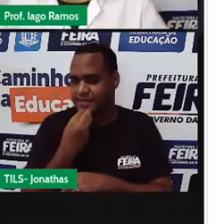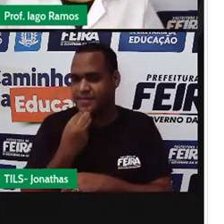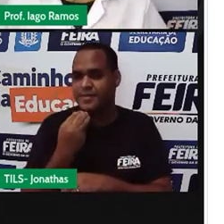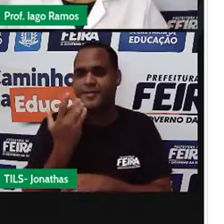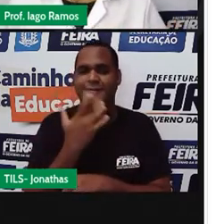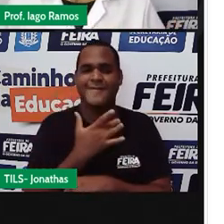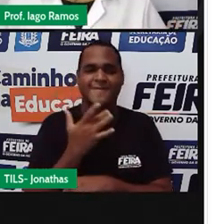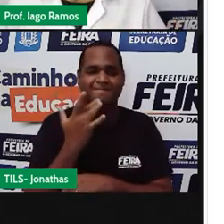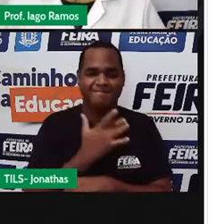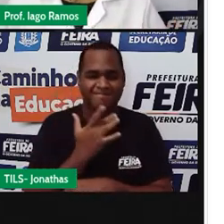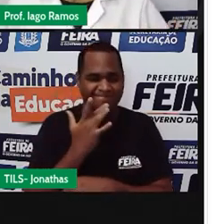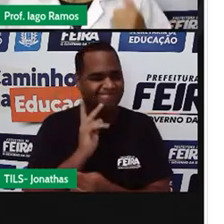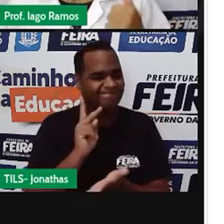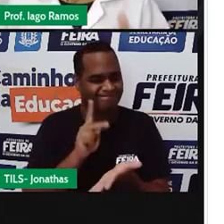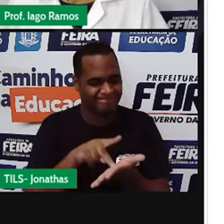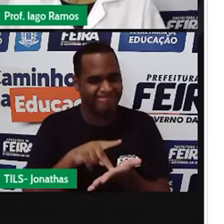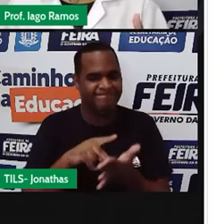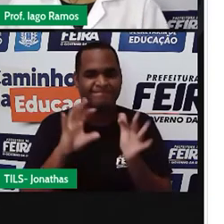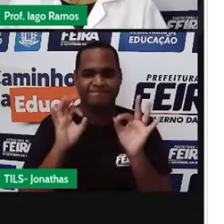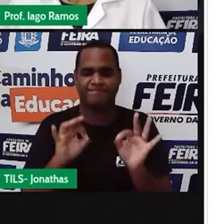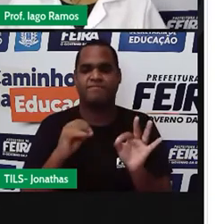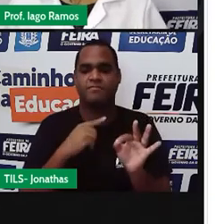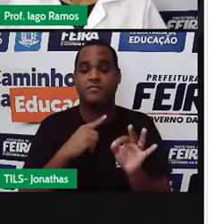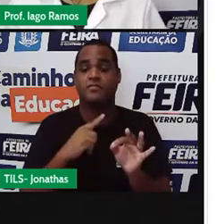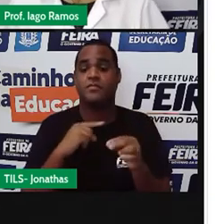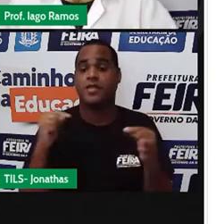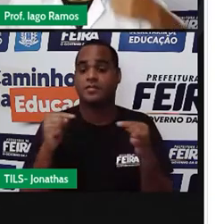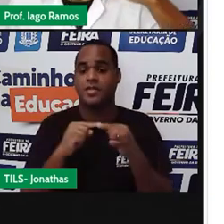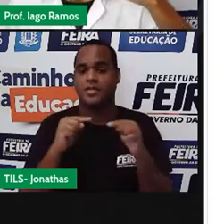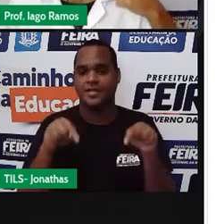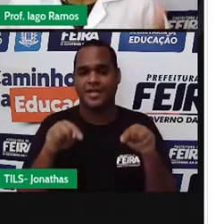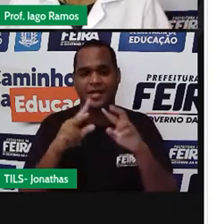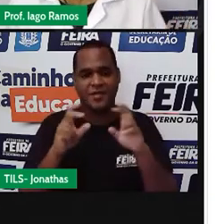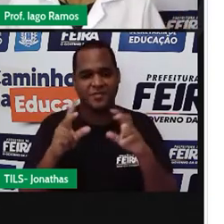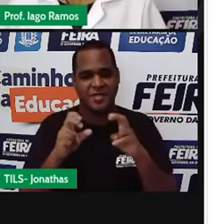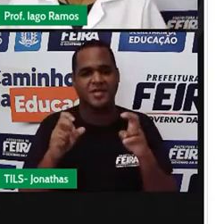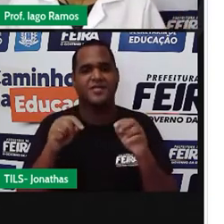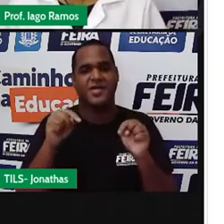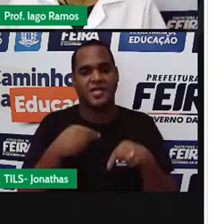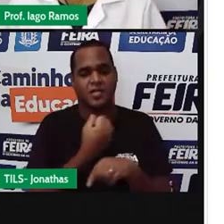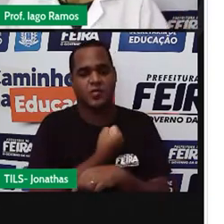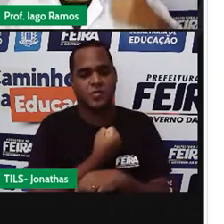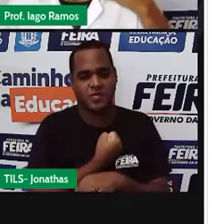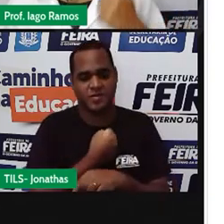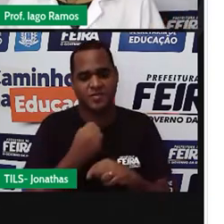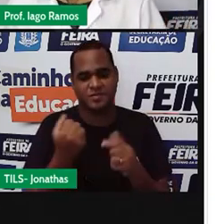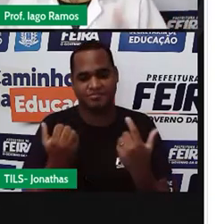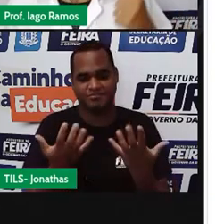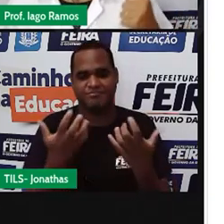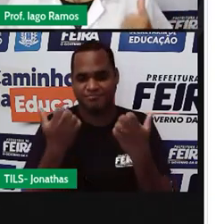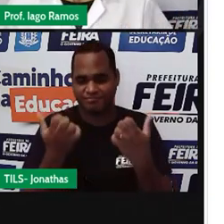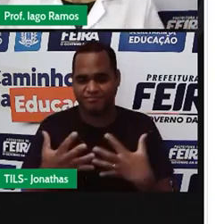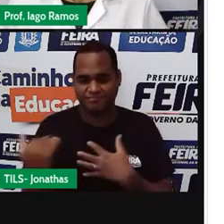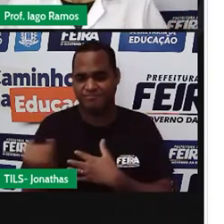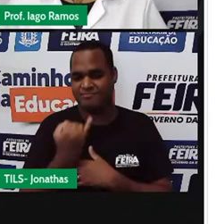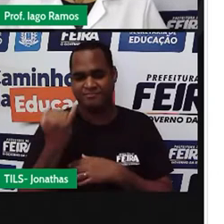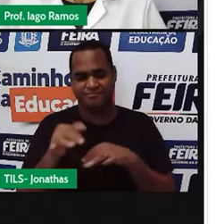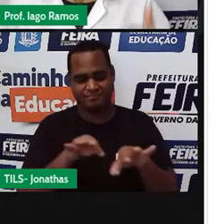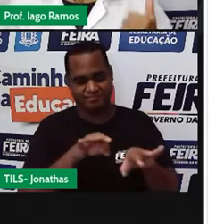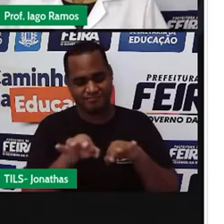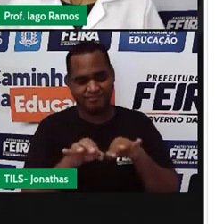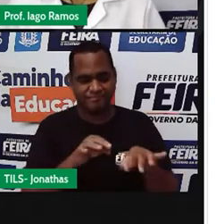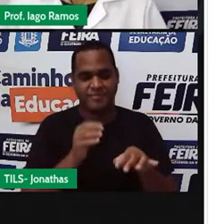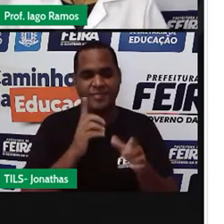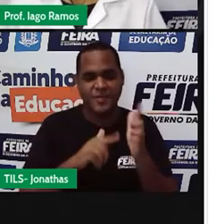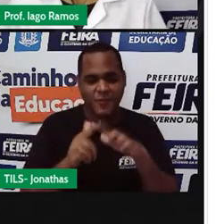delícia na verdade então aqui na expressão numérica segue os passos resolve a expressão